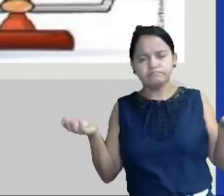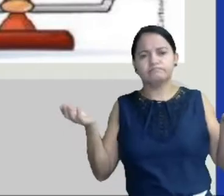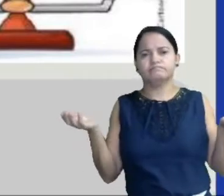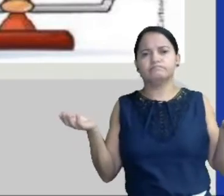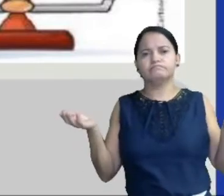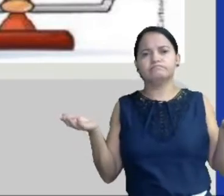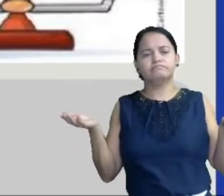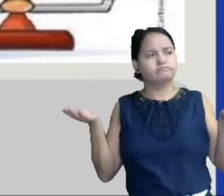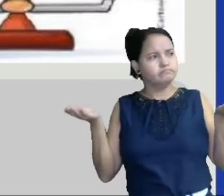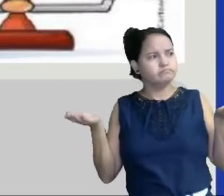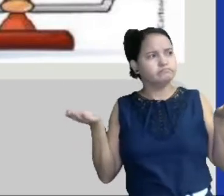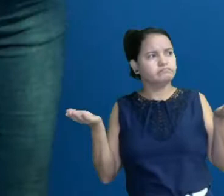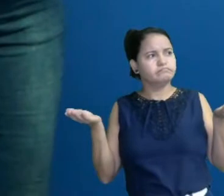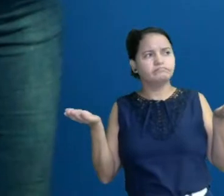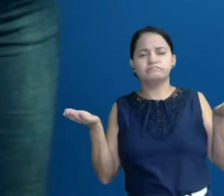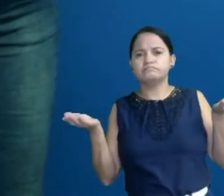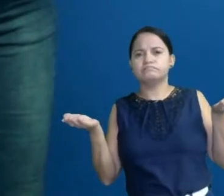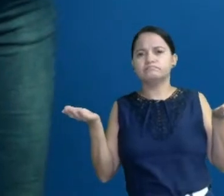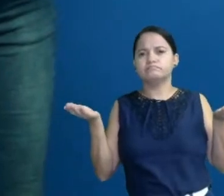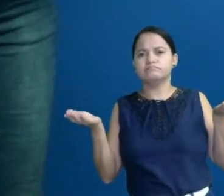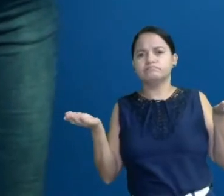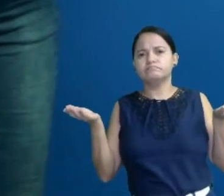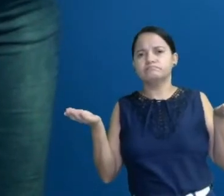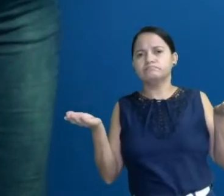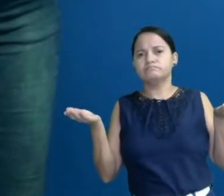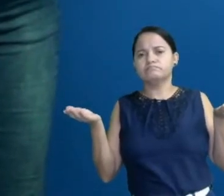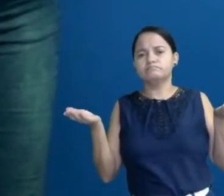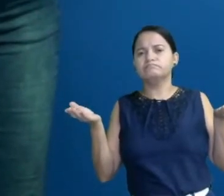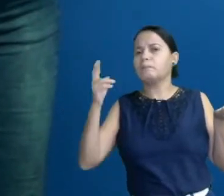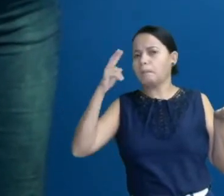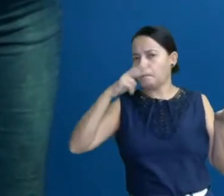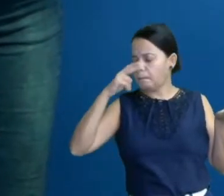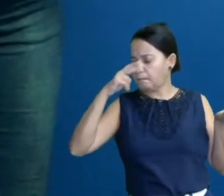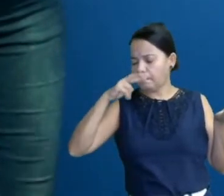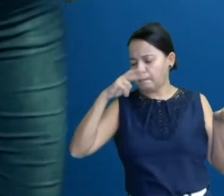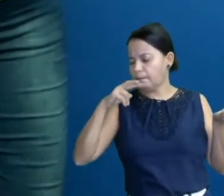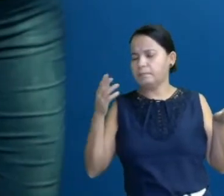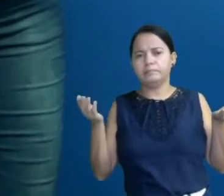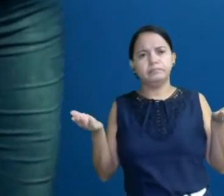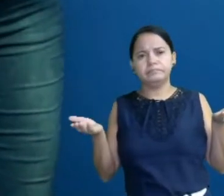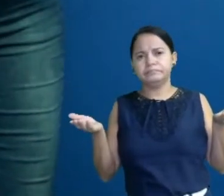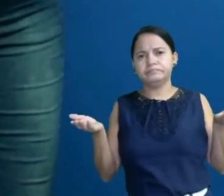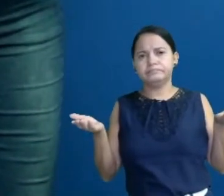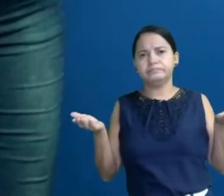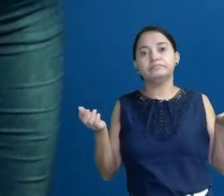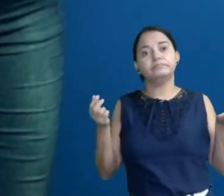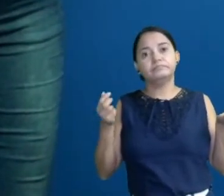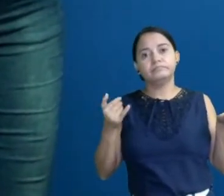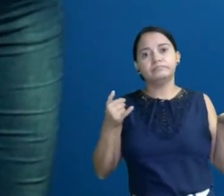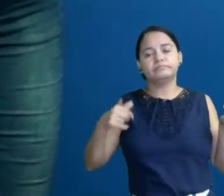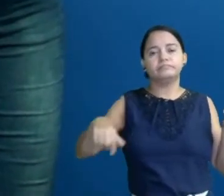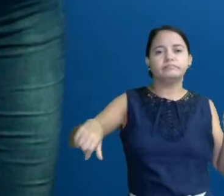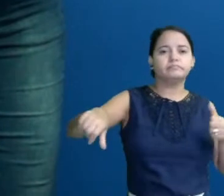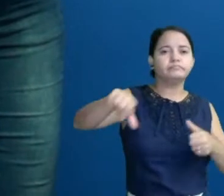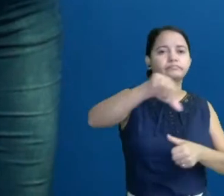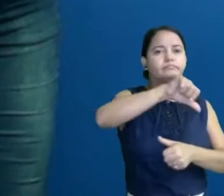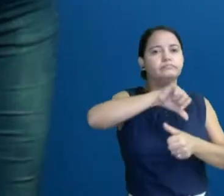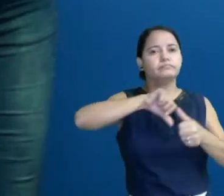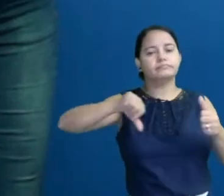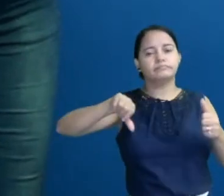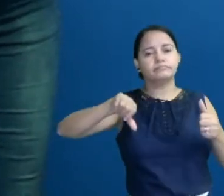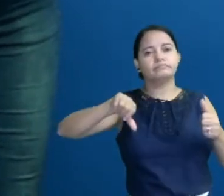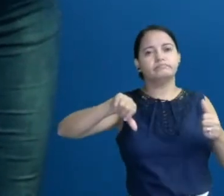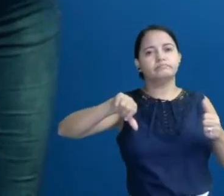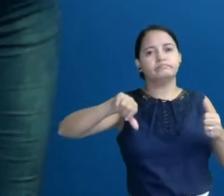equilibrado teve um equilíbrio na balança Então os dois possuem o mesmo peso seu trocar os pesos de